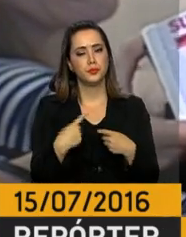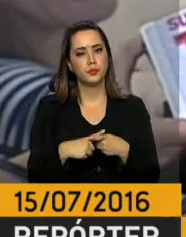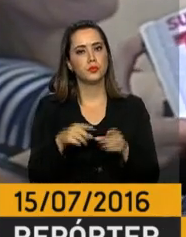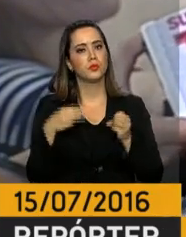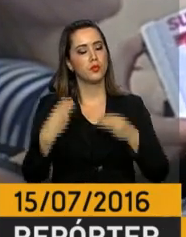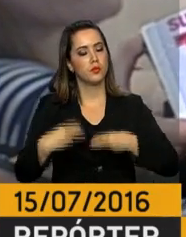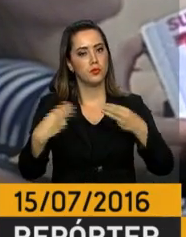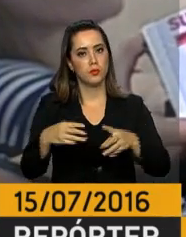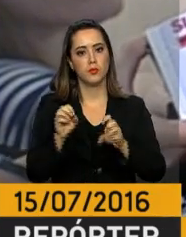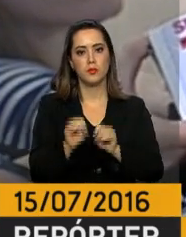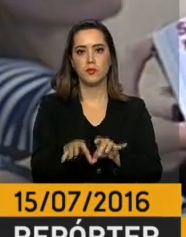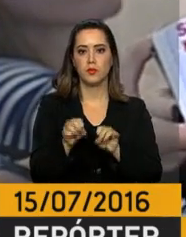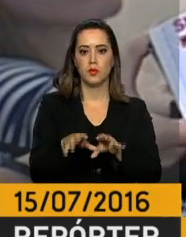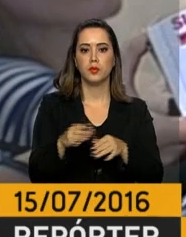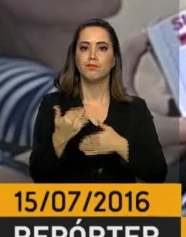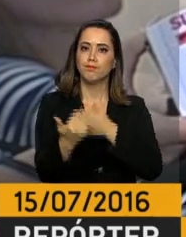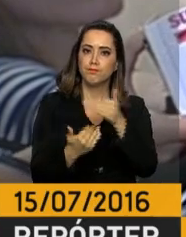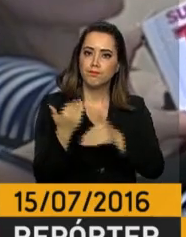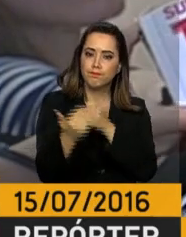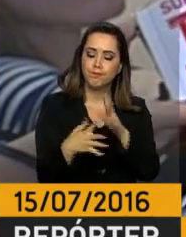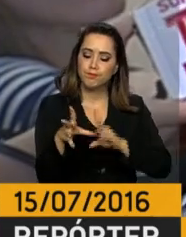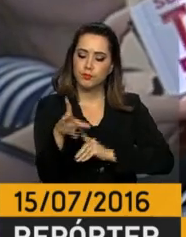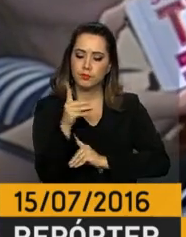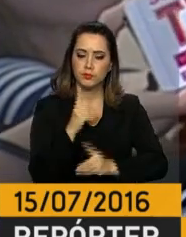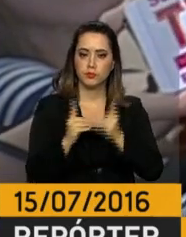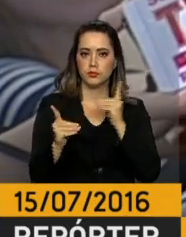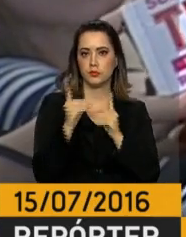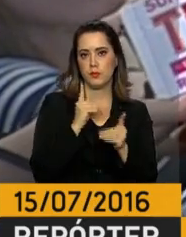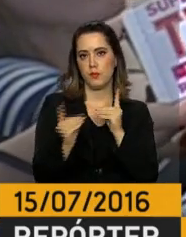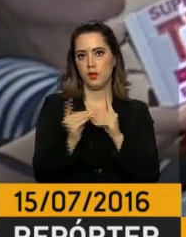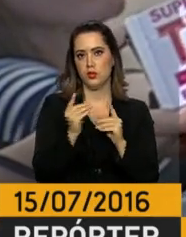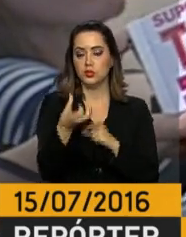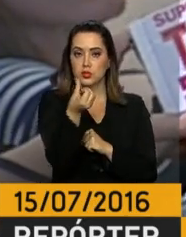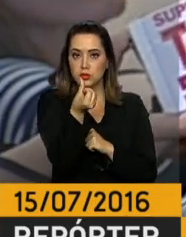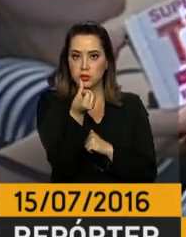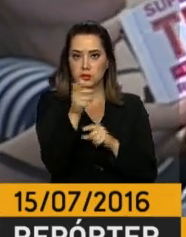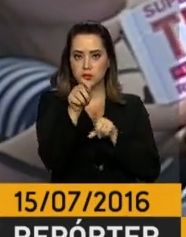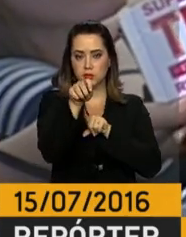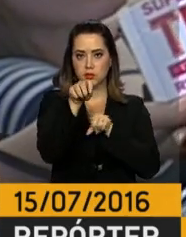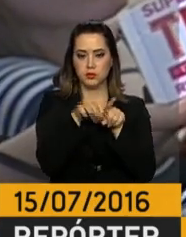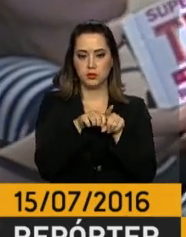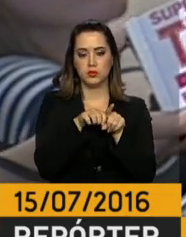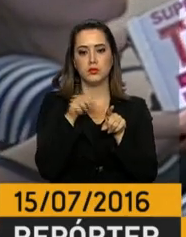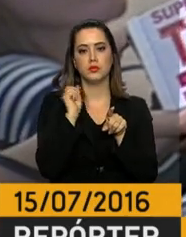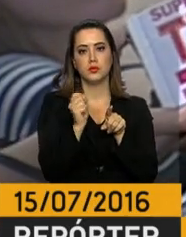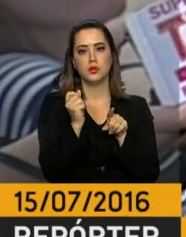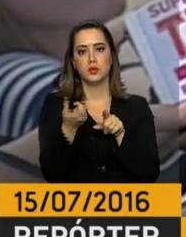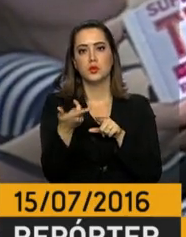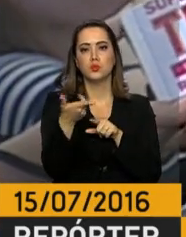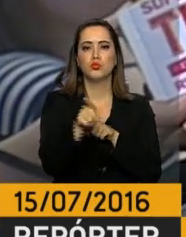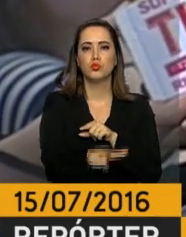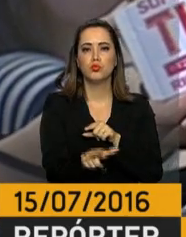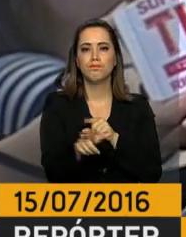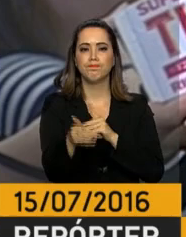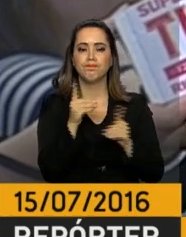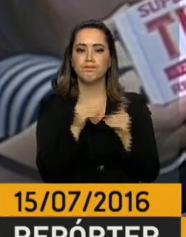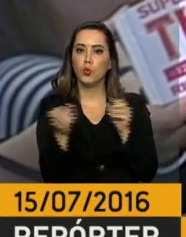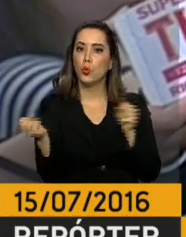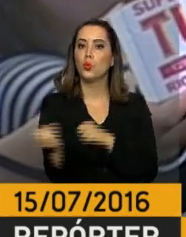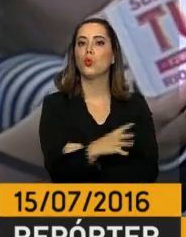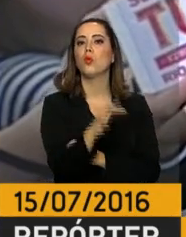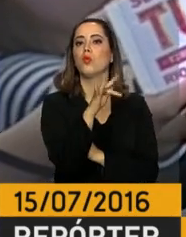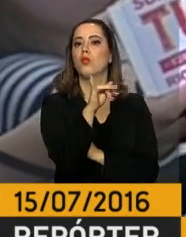Educação se encontra num processo de discussão pelos próximos 6 meses de uma redefinição de um FIES